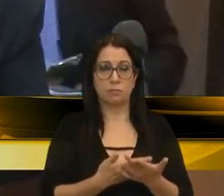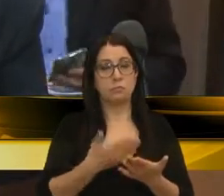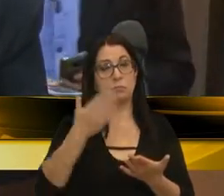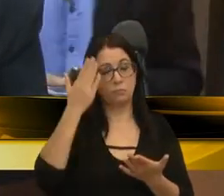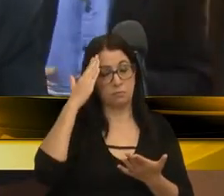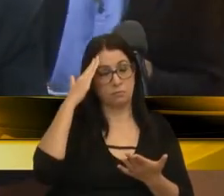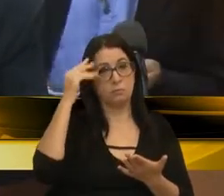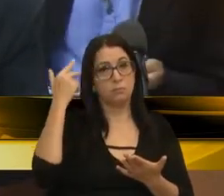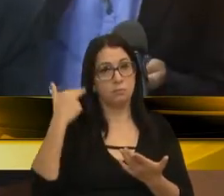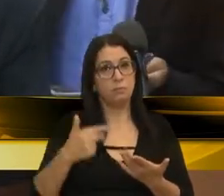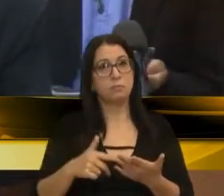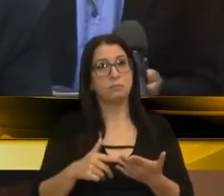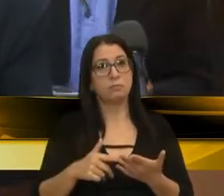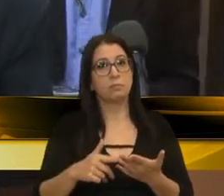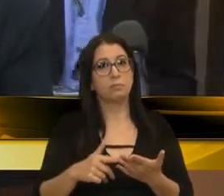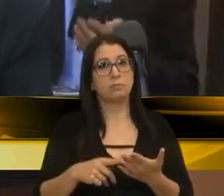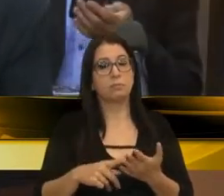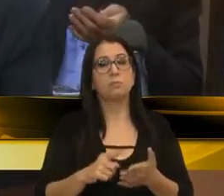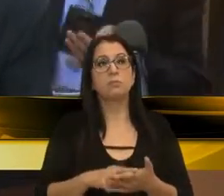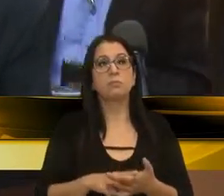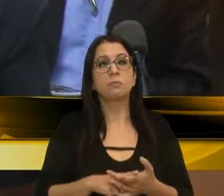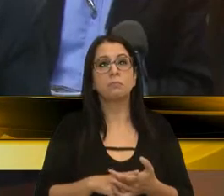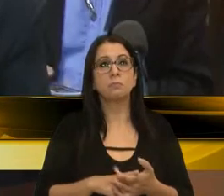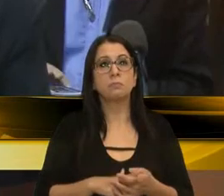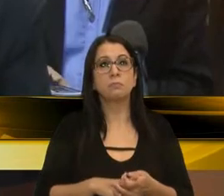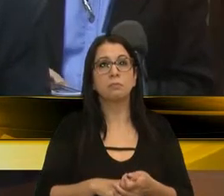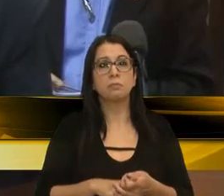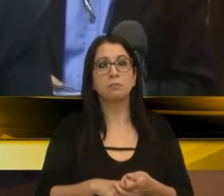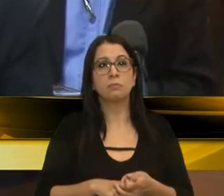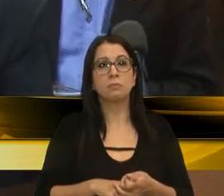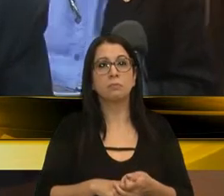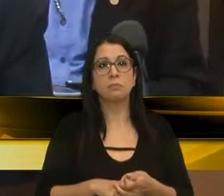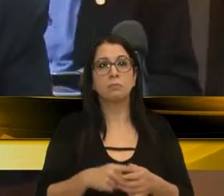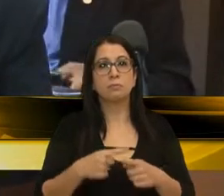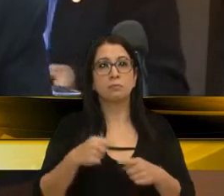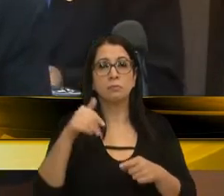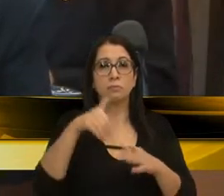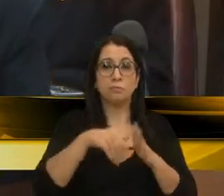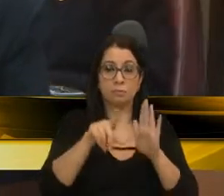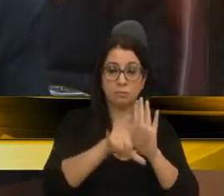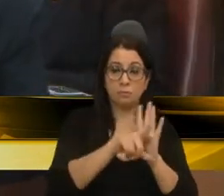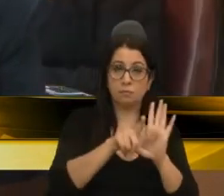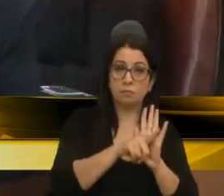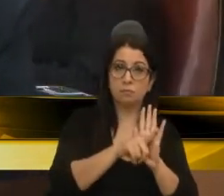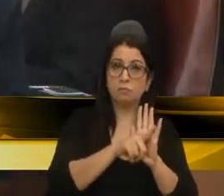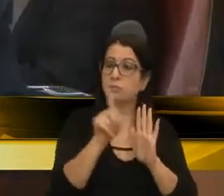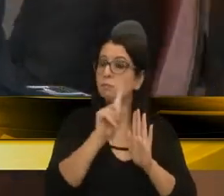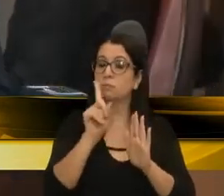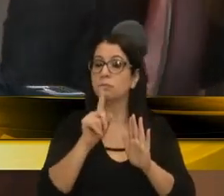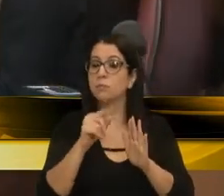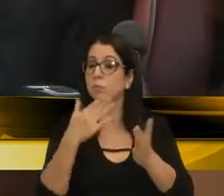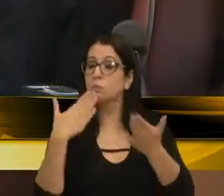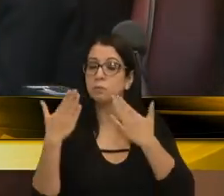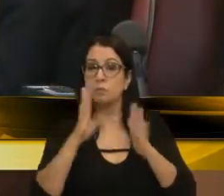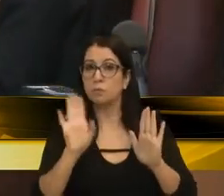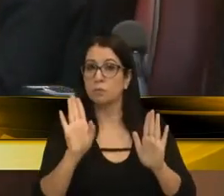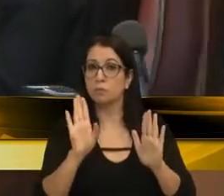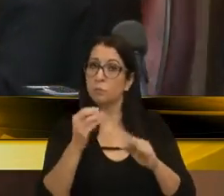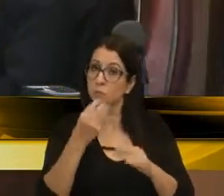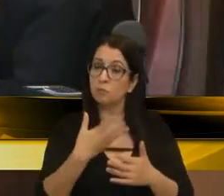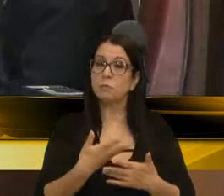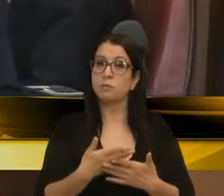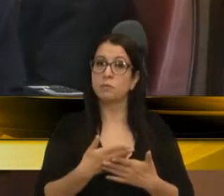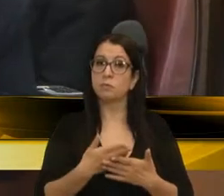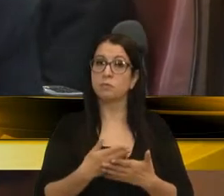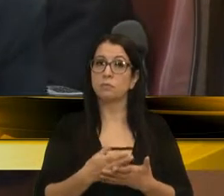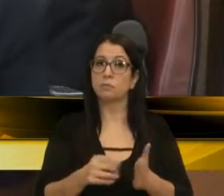que é normal a licitação incomodar um pouco. Porque dentro da legalidade, isso não se questiona. É bom que seja,